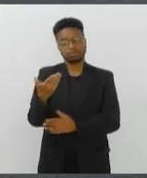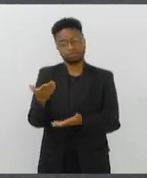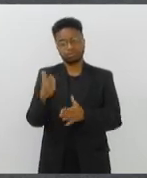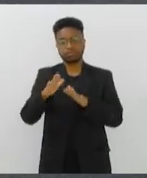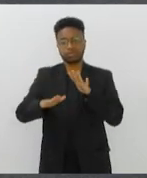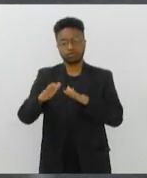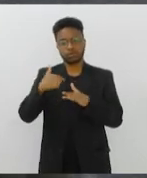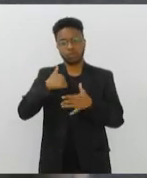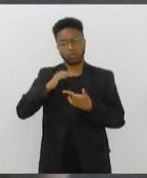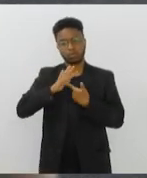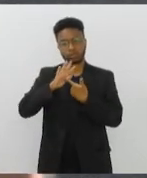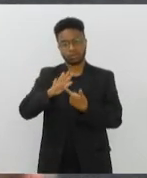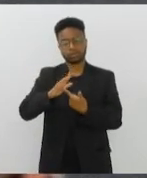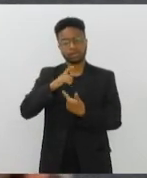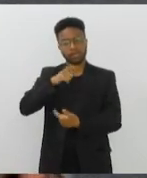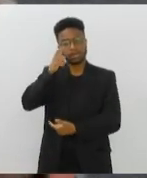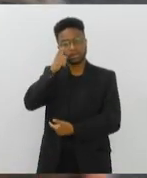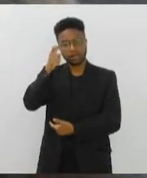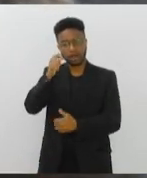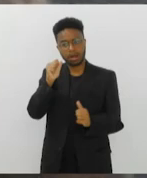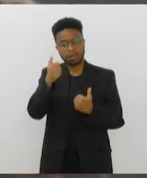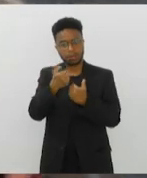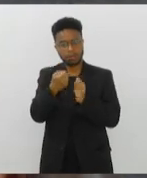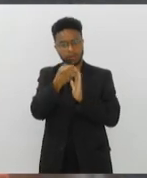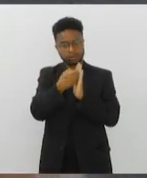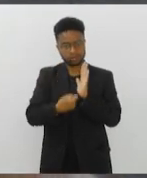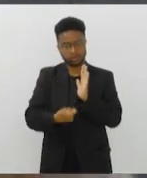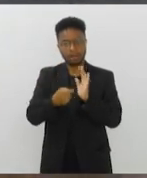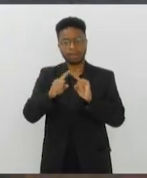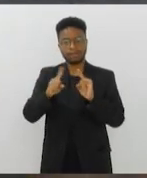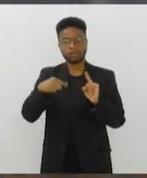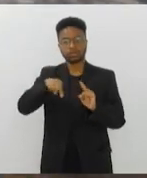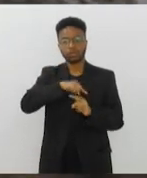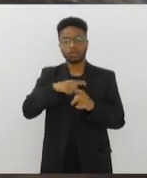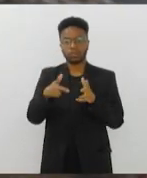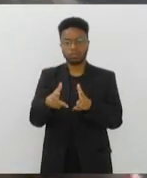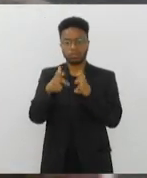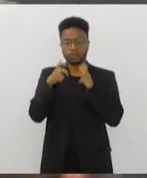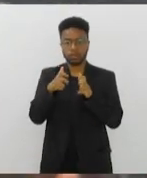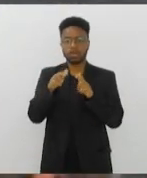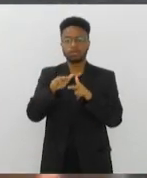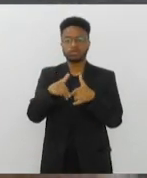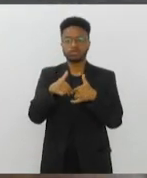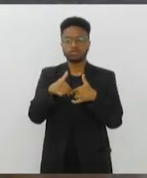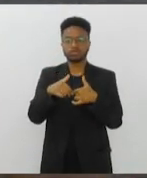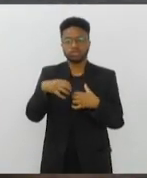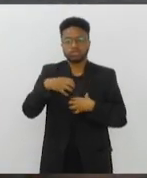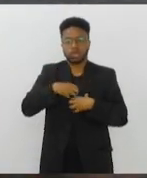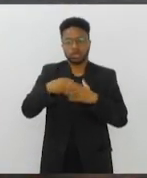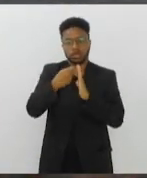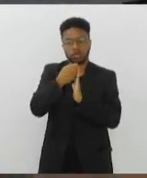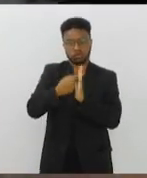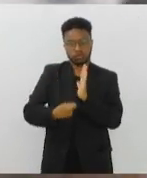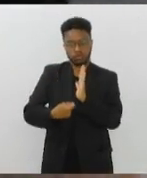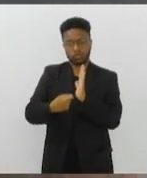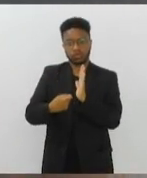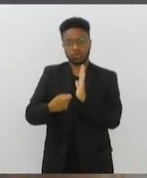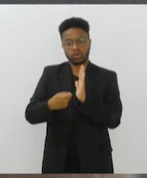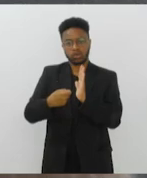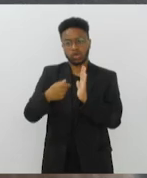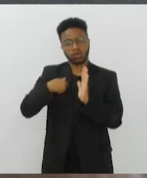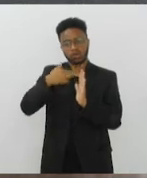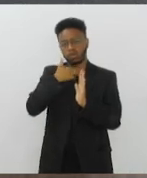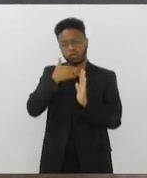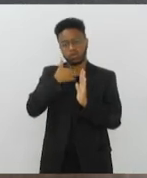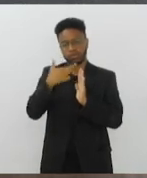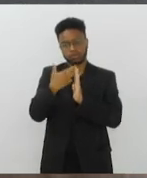o interesse de ser coautora do projeto, nós percebemos que, por um vício de forma, o projeto, eu não posso ser